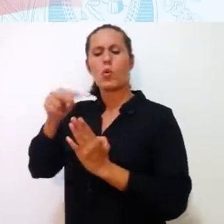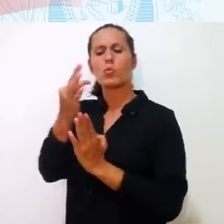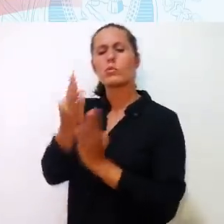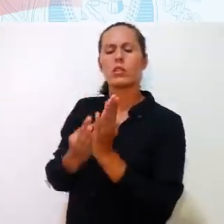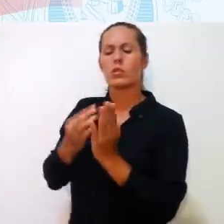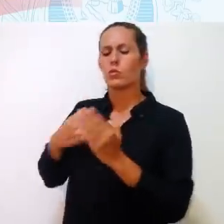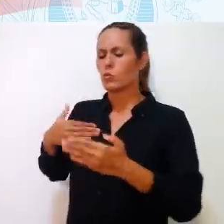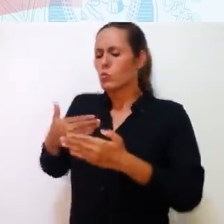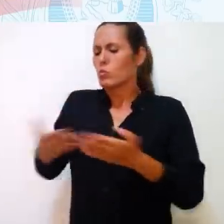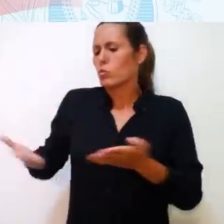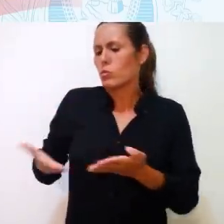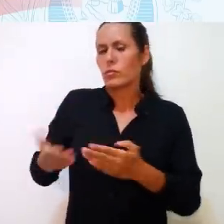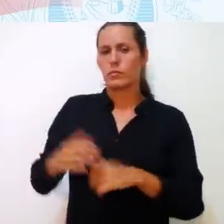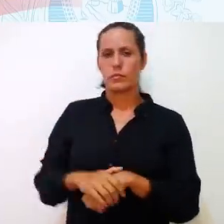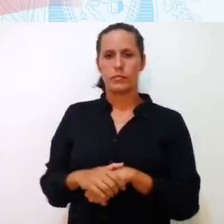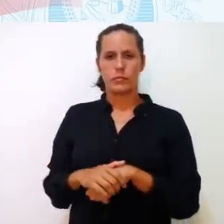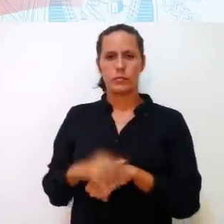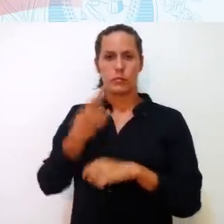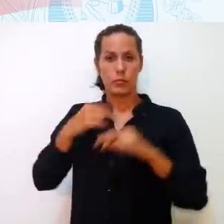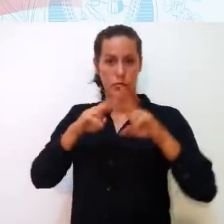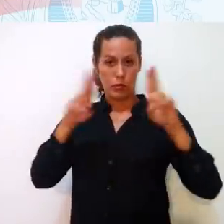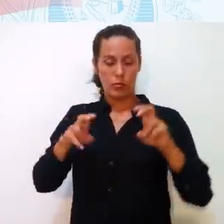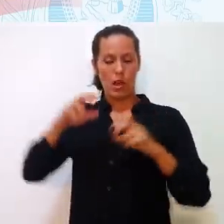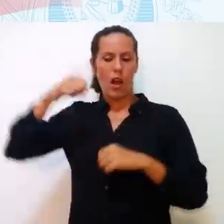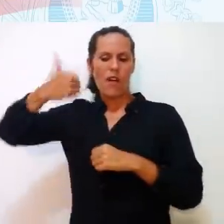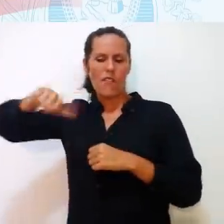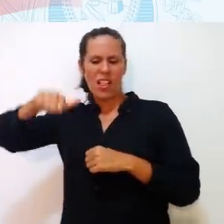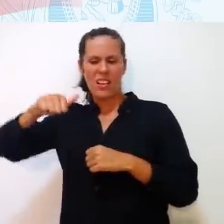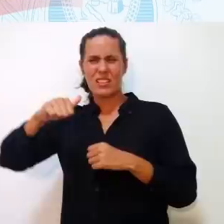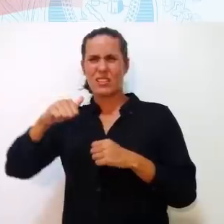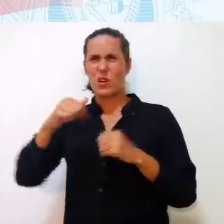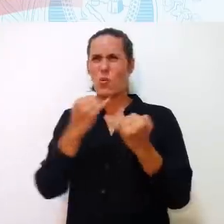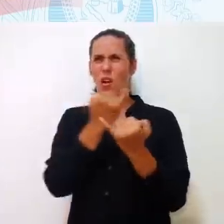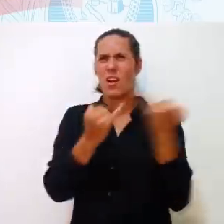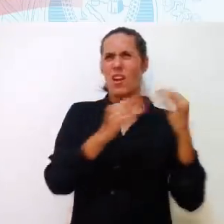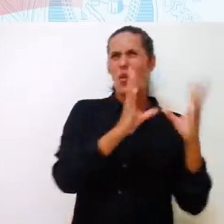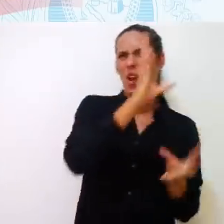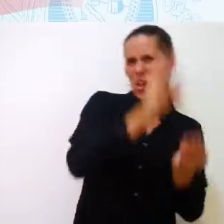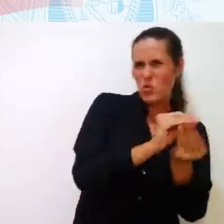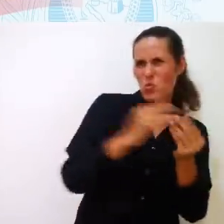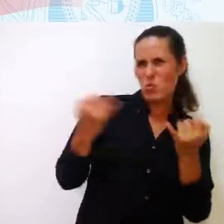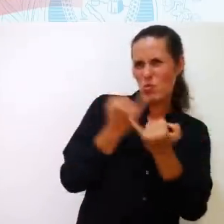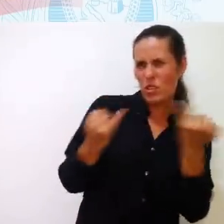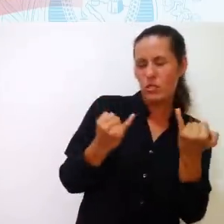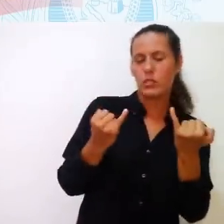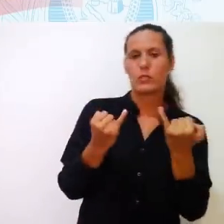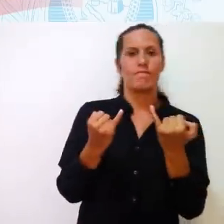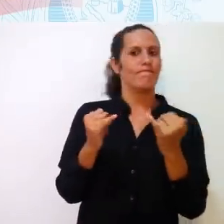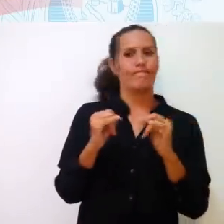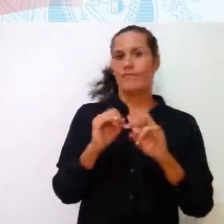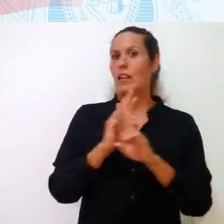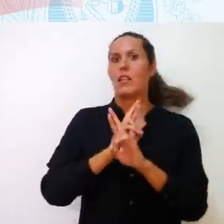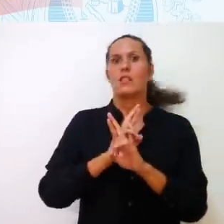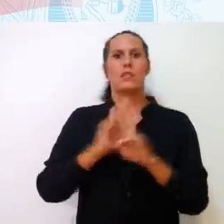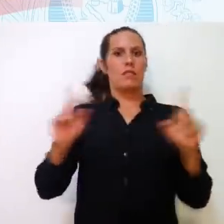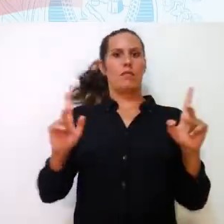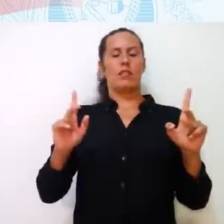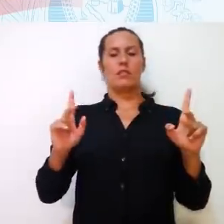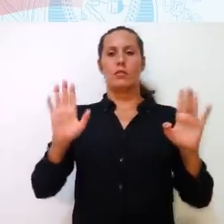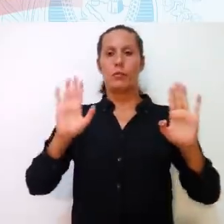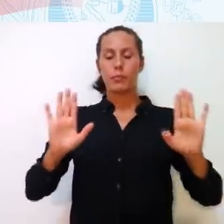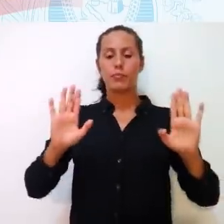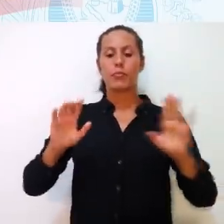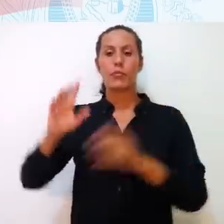acha o texto muito atual. Segundo, os textos de avaliação se aproximam do resumo ou são diferentes? São